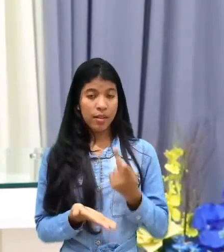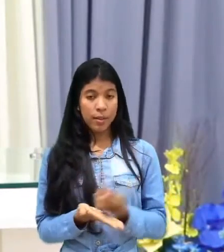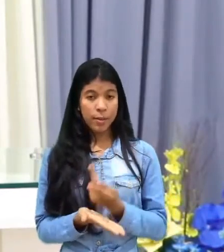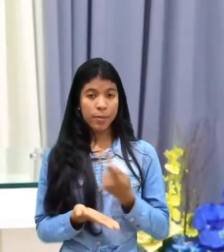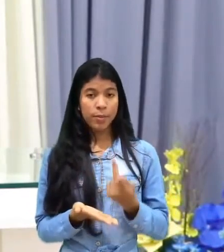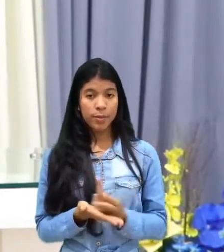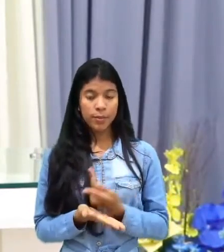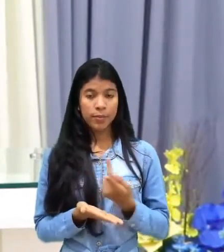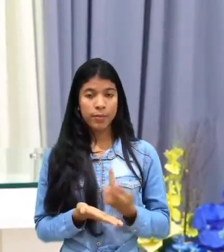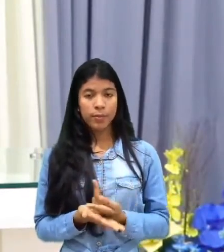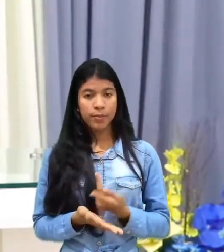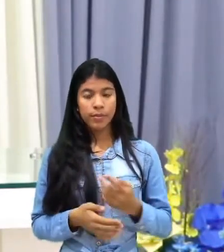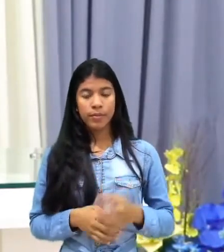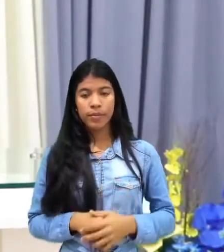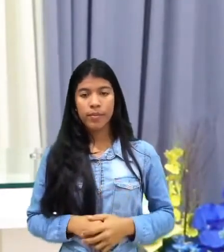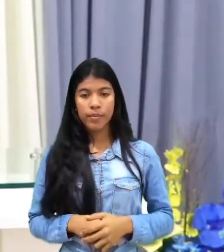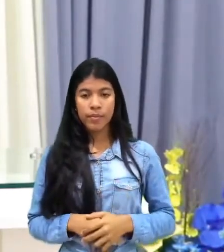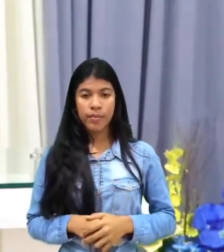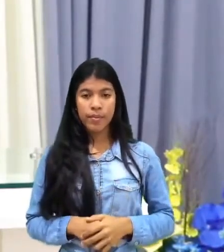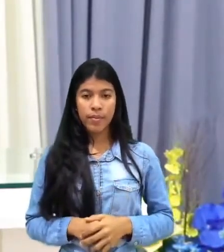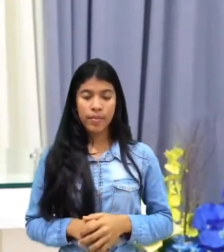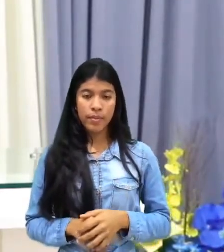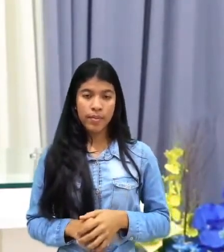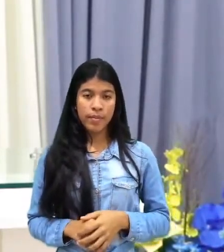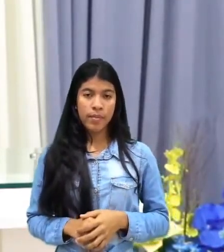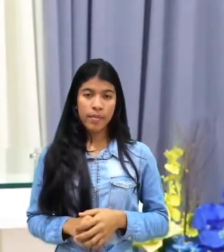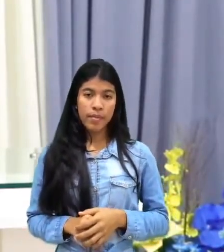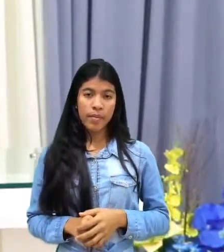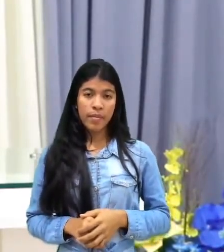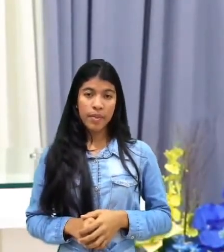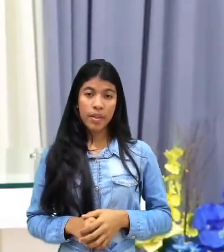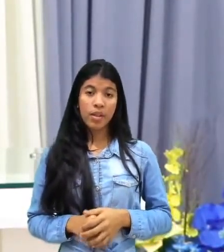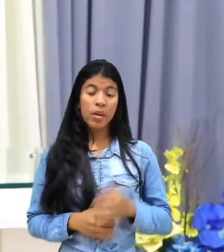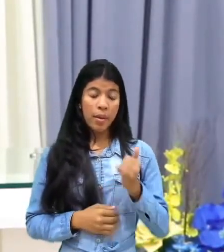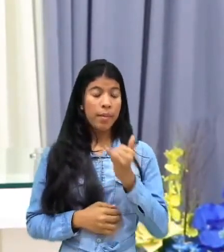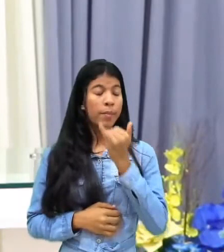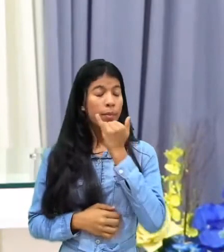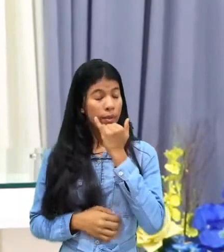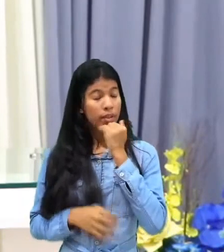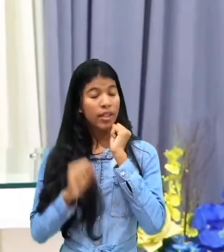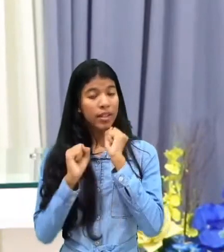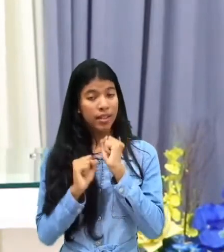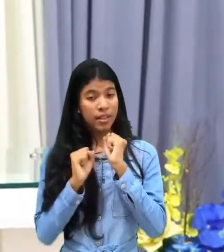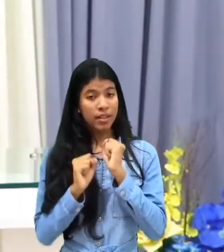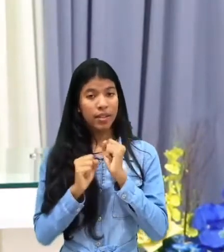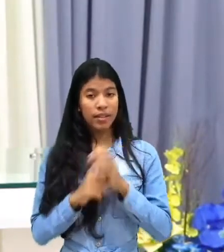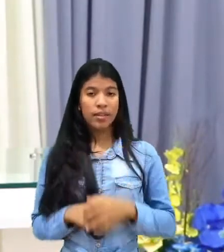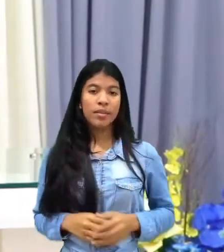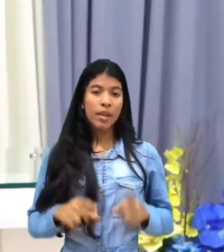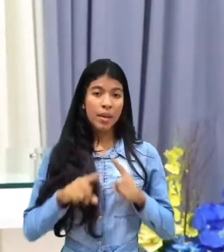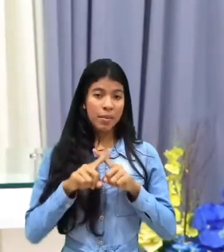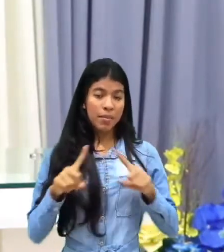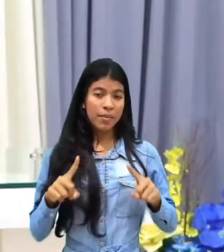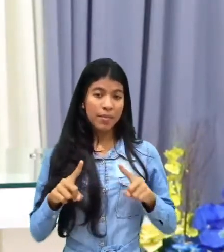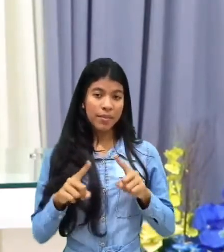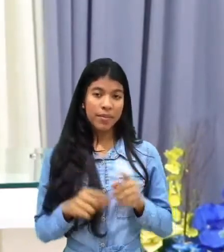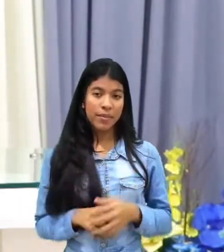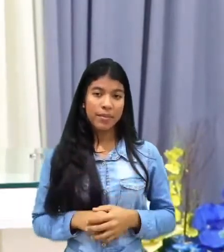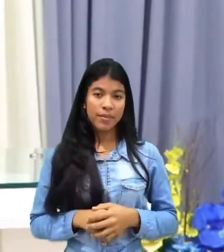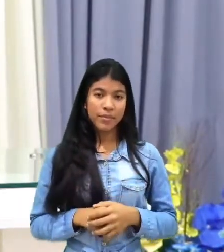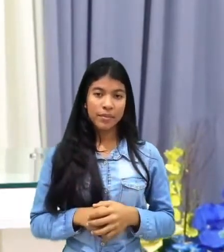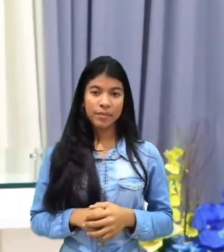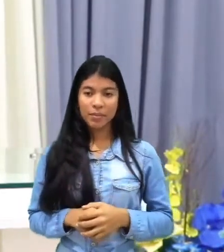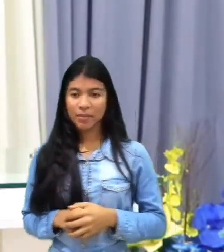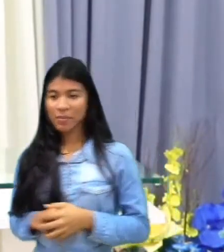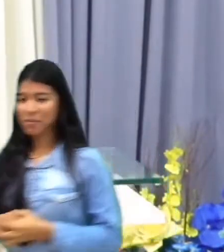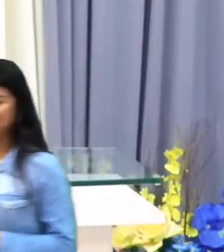logicamente o erro nunca vai deixar de ser erro. Poderá ser perdoado, mas não é erro, não deixa de ser erro, né?